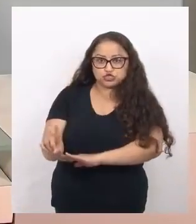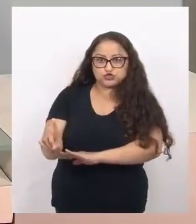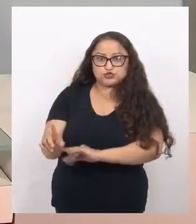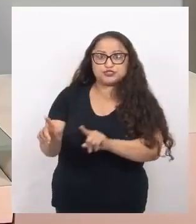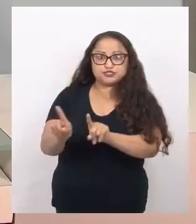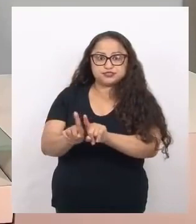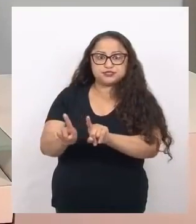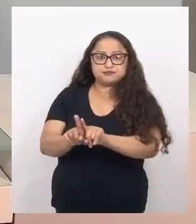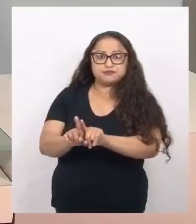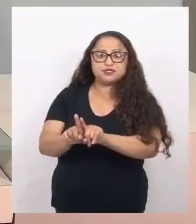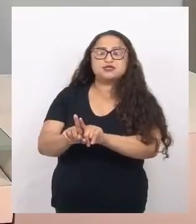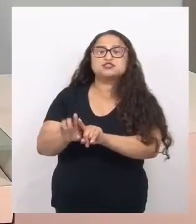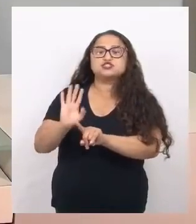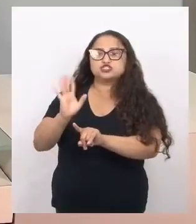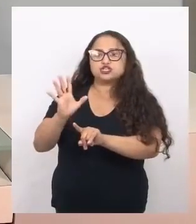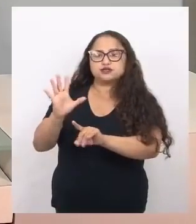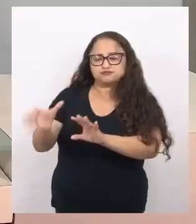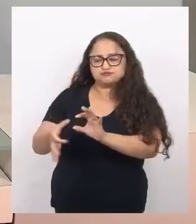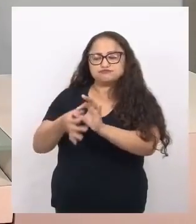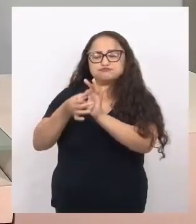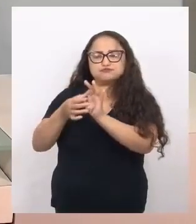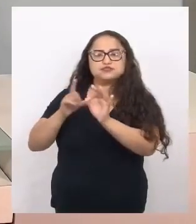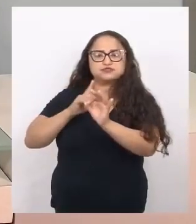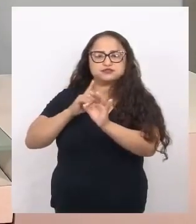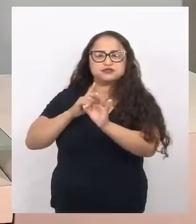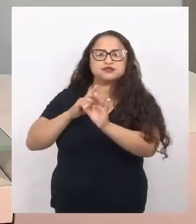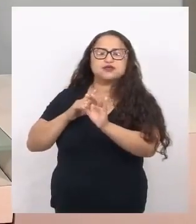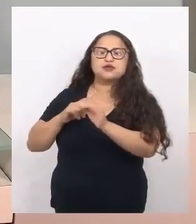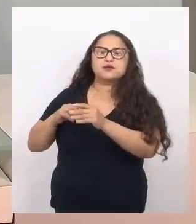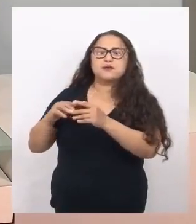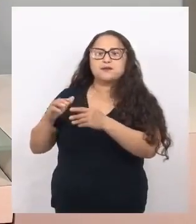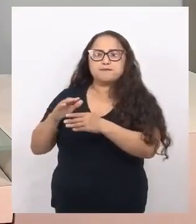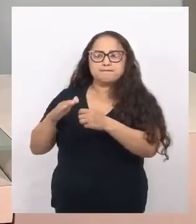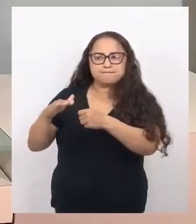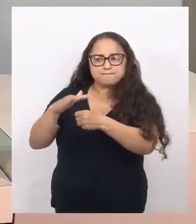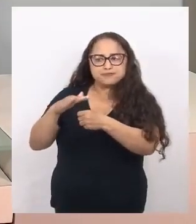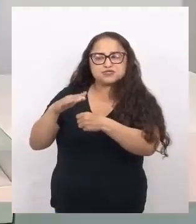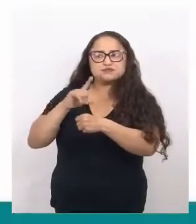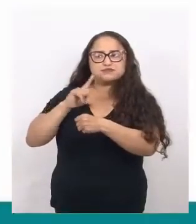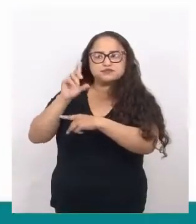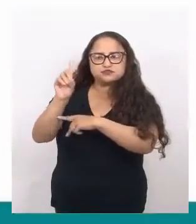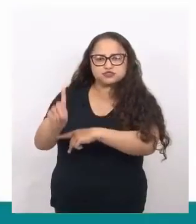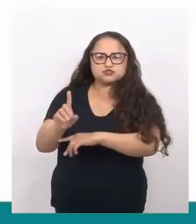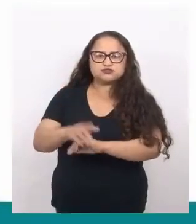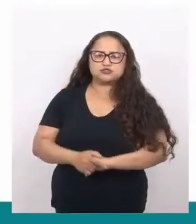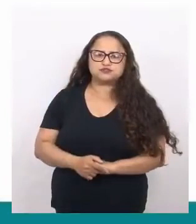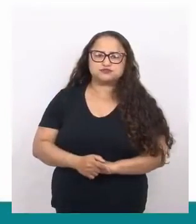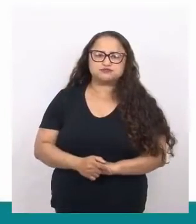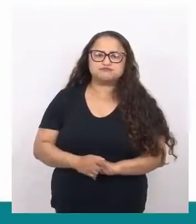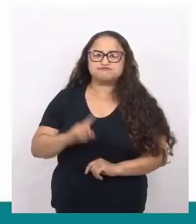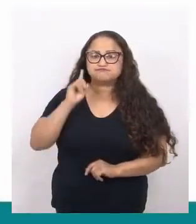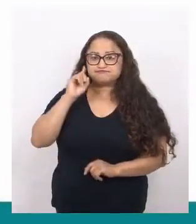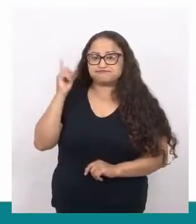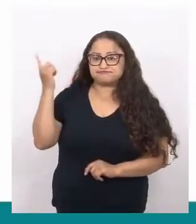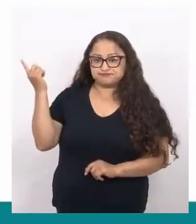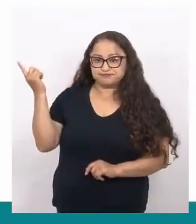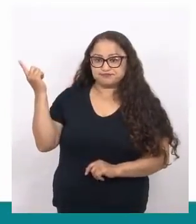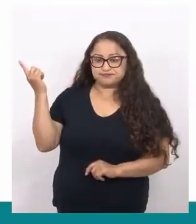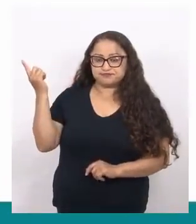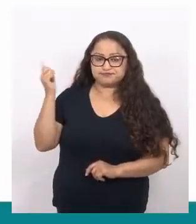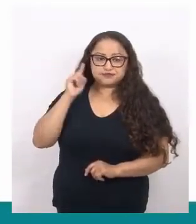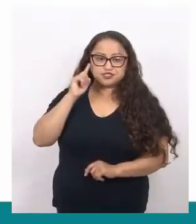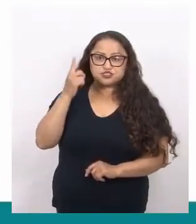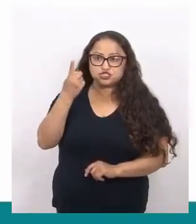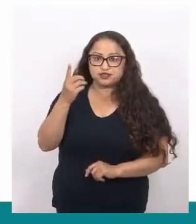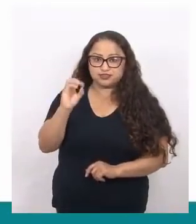e associação no nível de diretoria, tá bom? Aqui, no próximo slide, a gente tem as datas, começando no dia 10, que